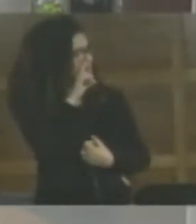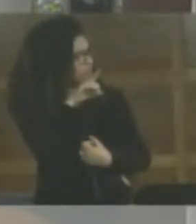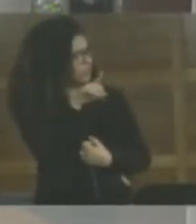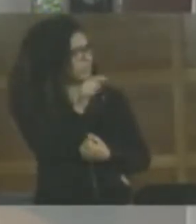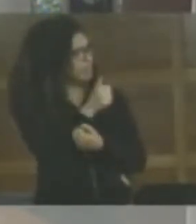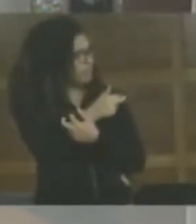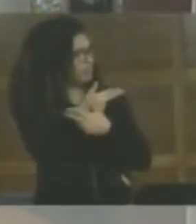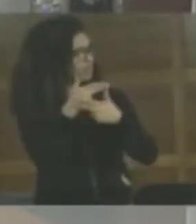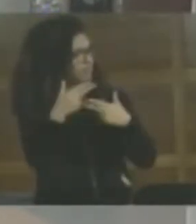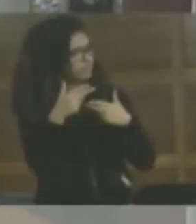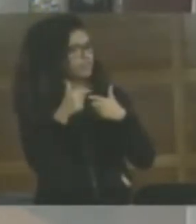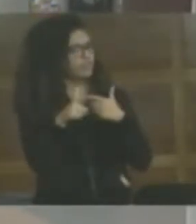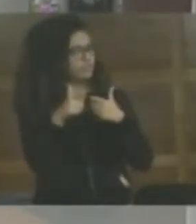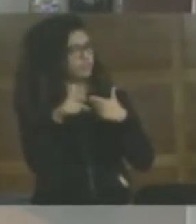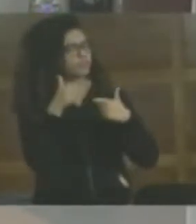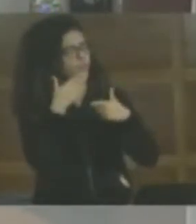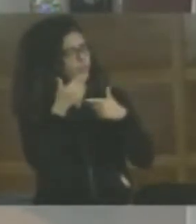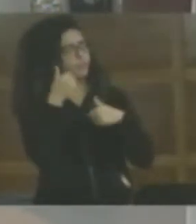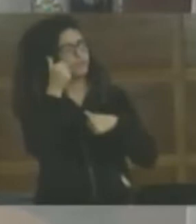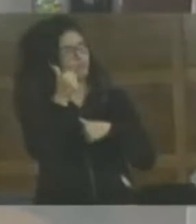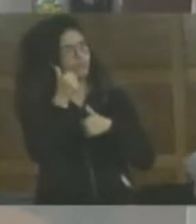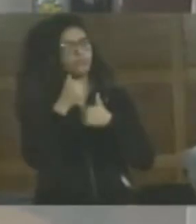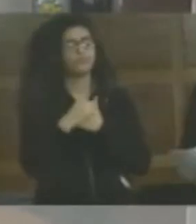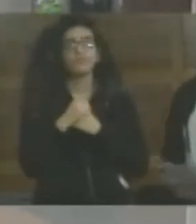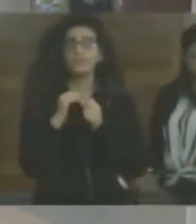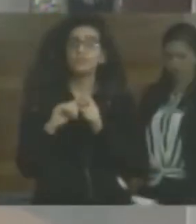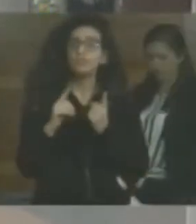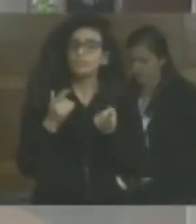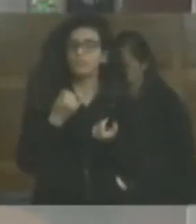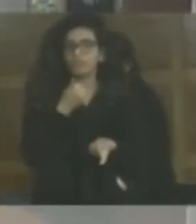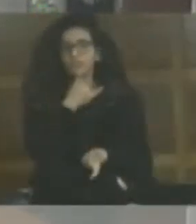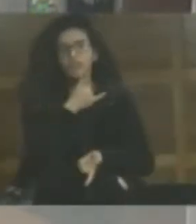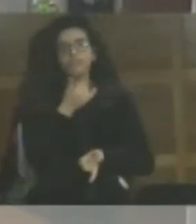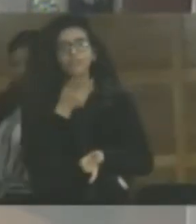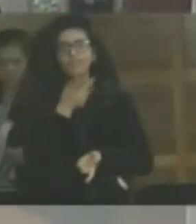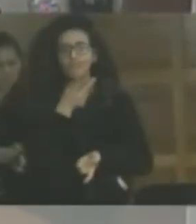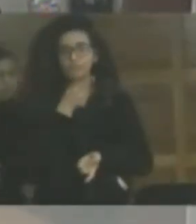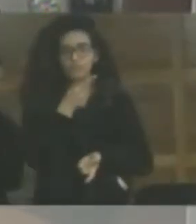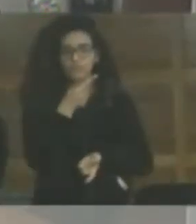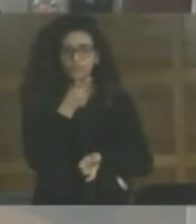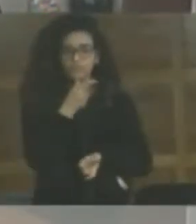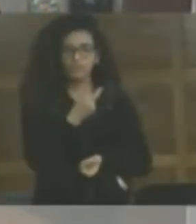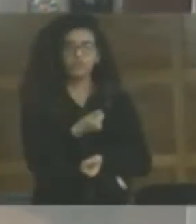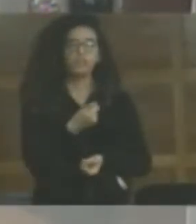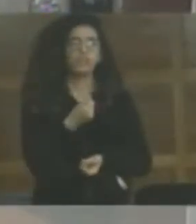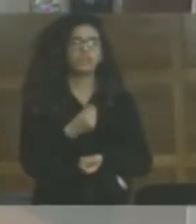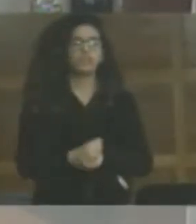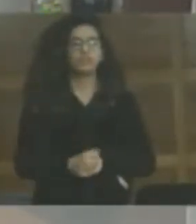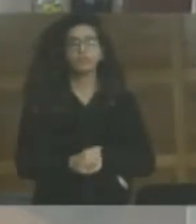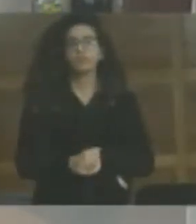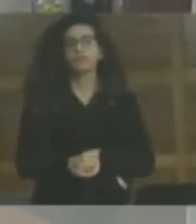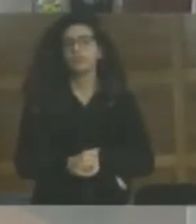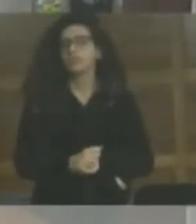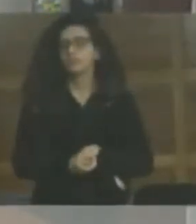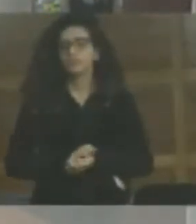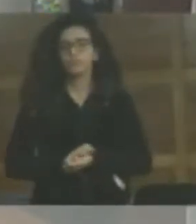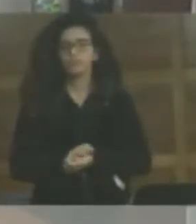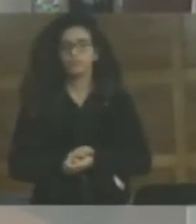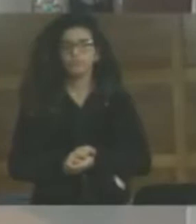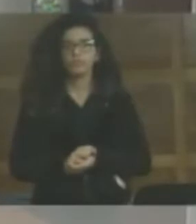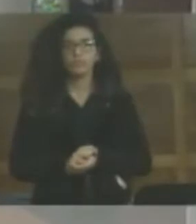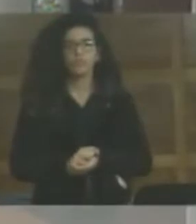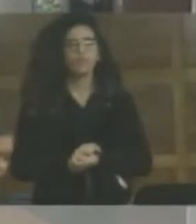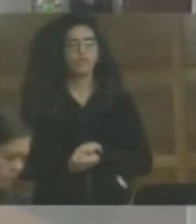diversas situações para melhorar lá. Mas, infelizmente, o sistema é lento. Infelizmente, demora um pouquinho.